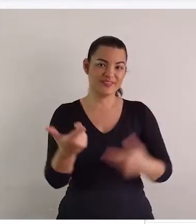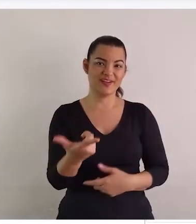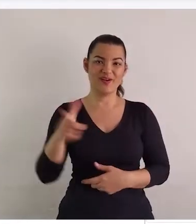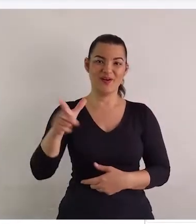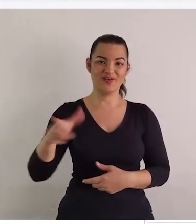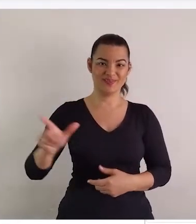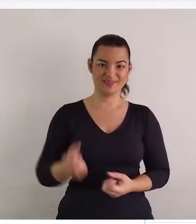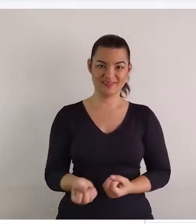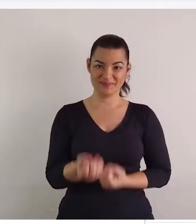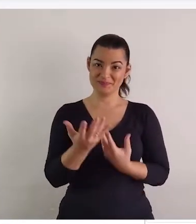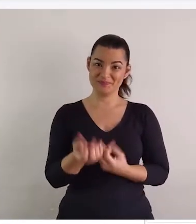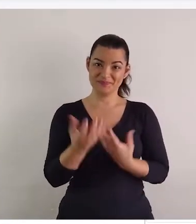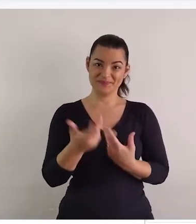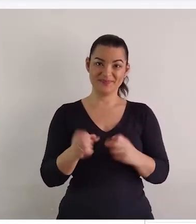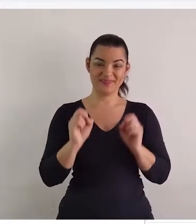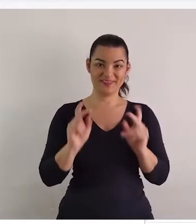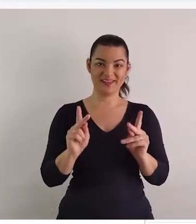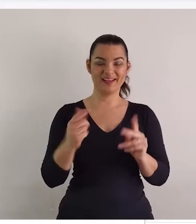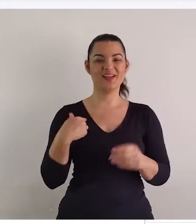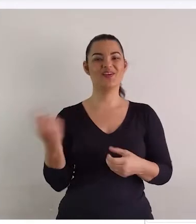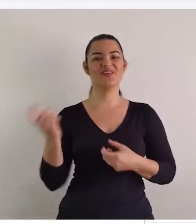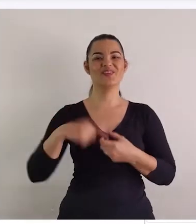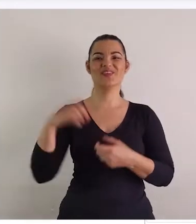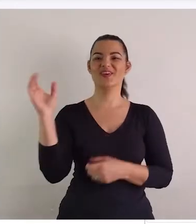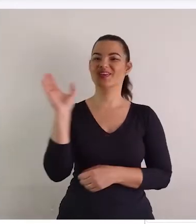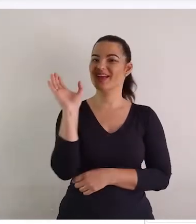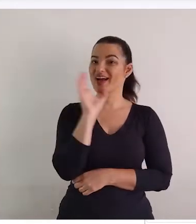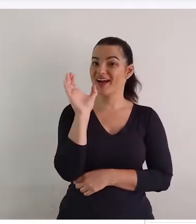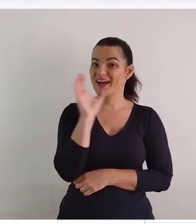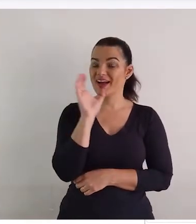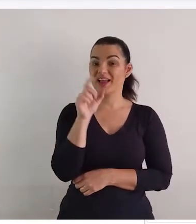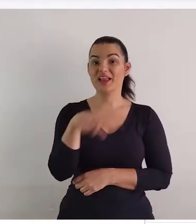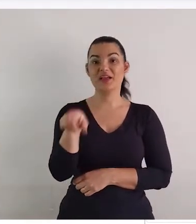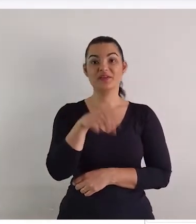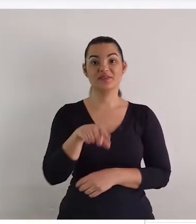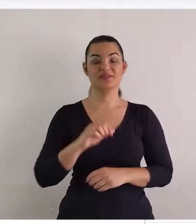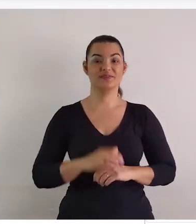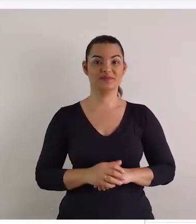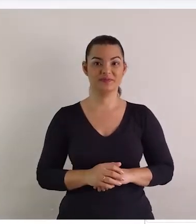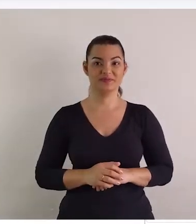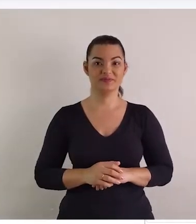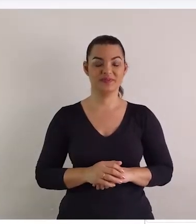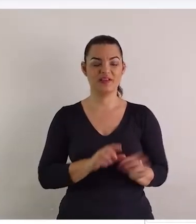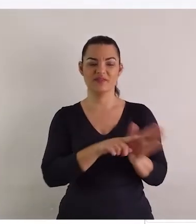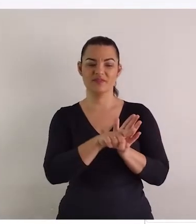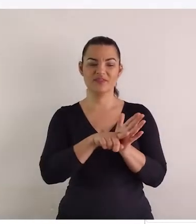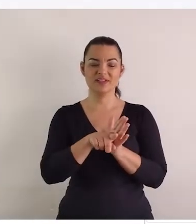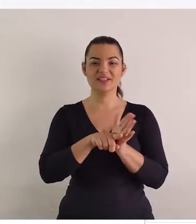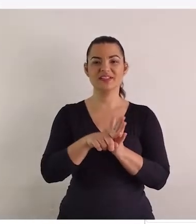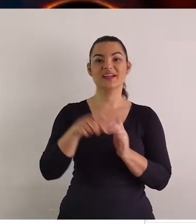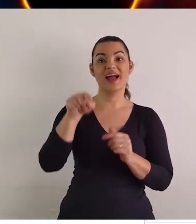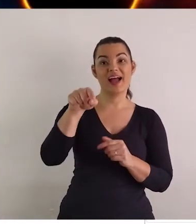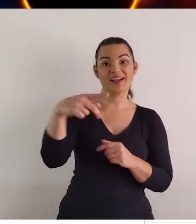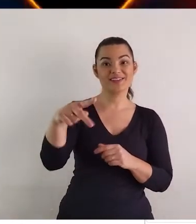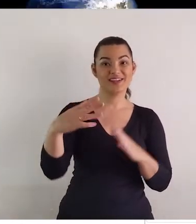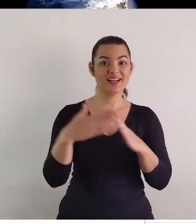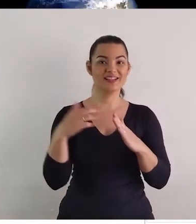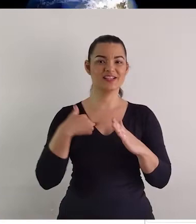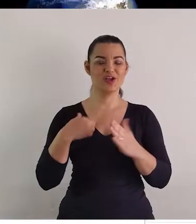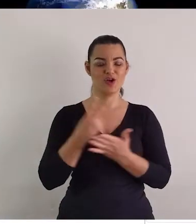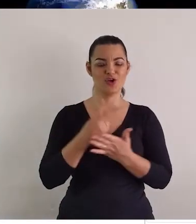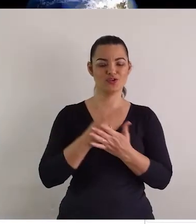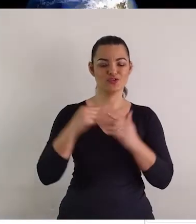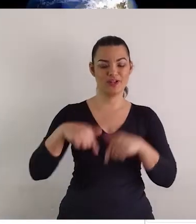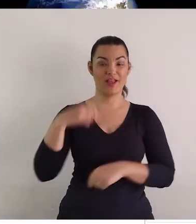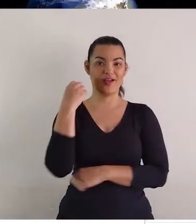bom? Então, a Pro volta já já, e enquanto vocês investigam por aí, eu vou